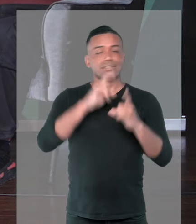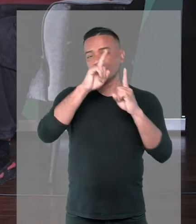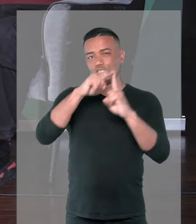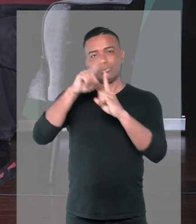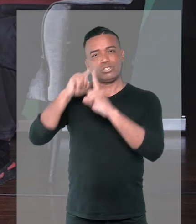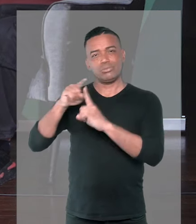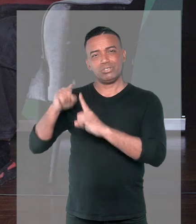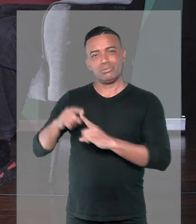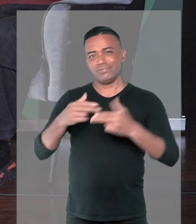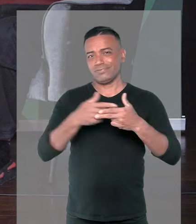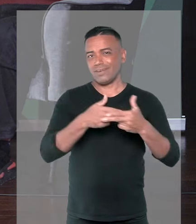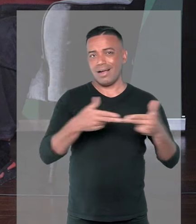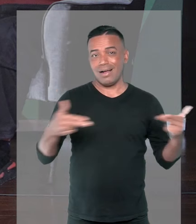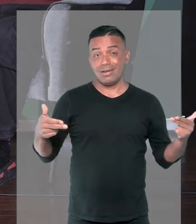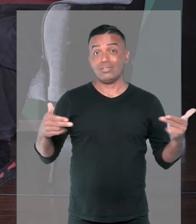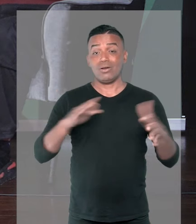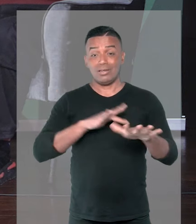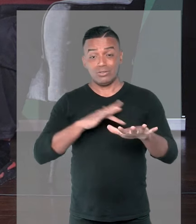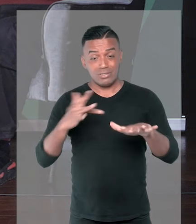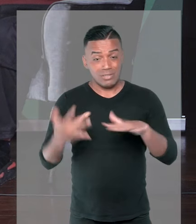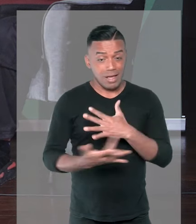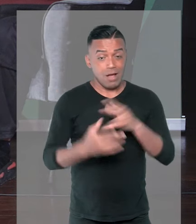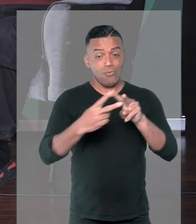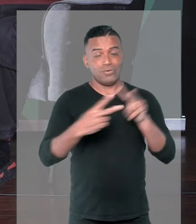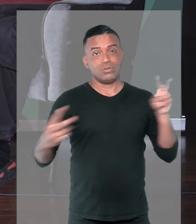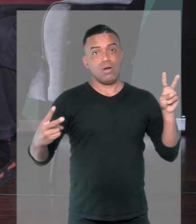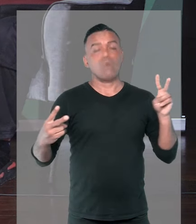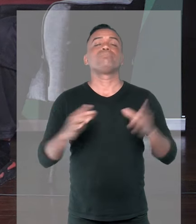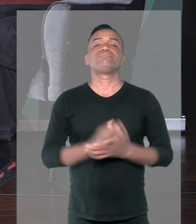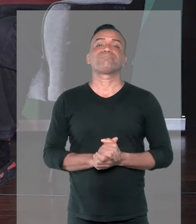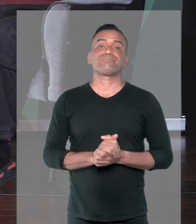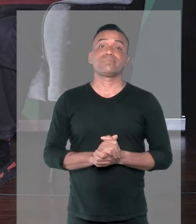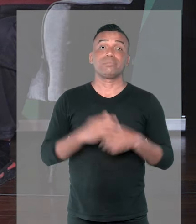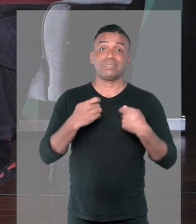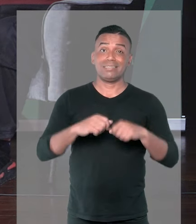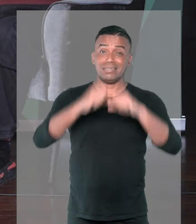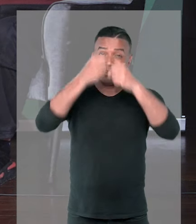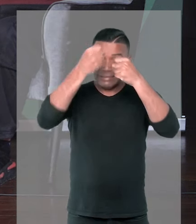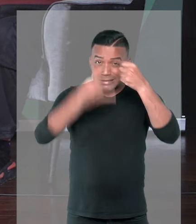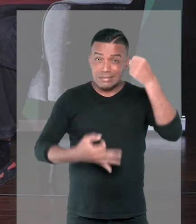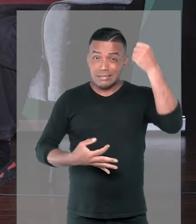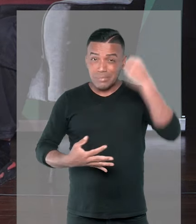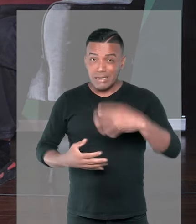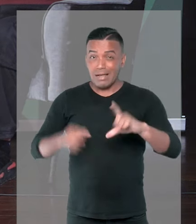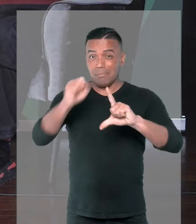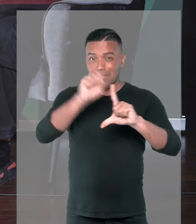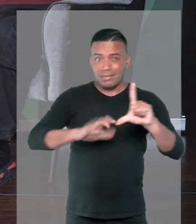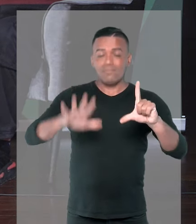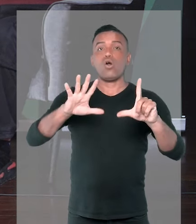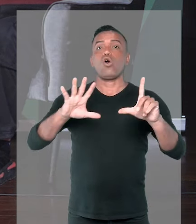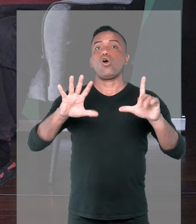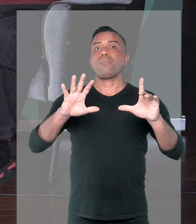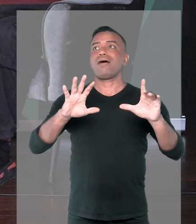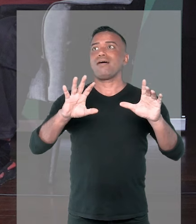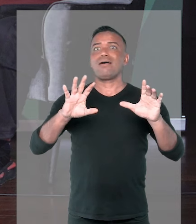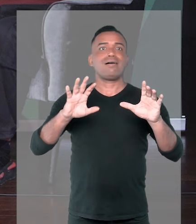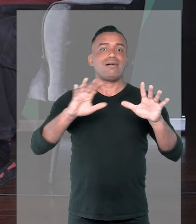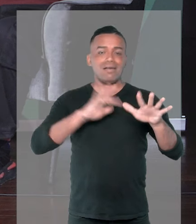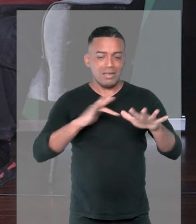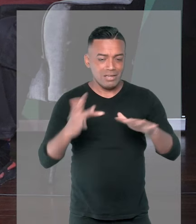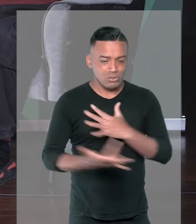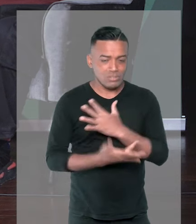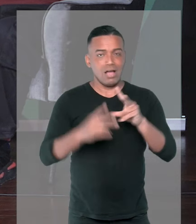sociais acho porque veja é preciso dizer que plataformas habilitaram redes sociais virtuais